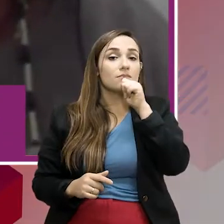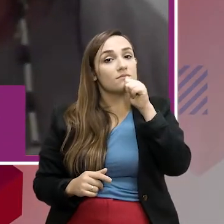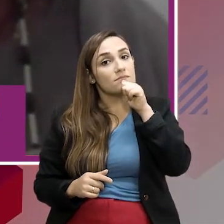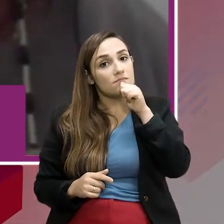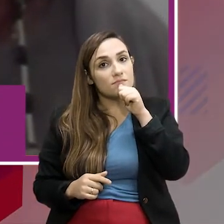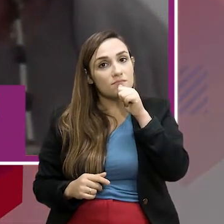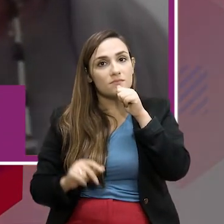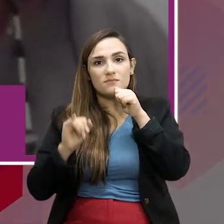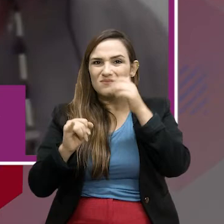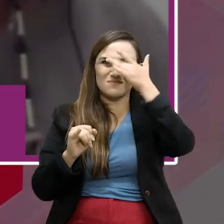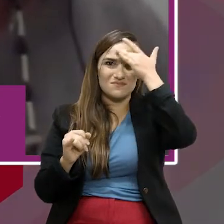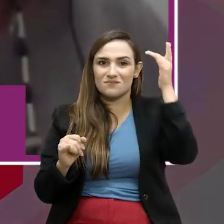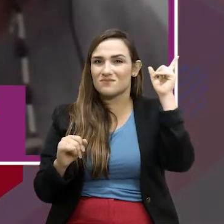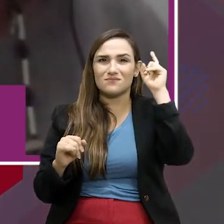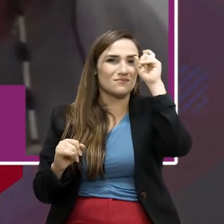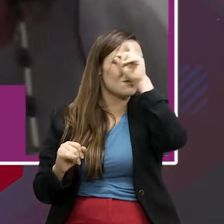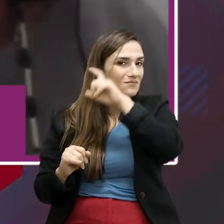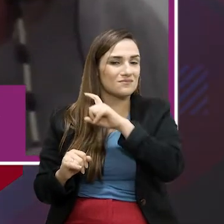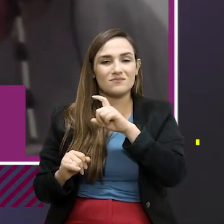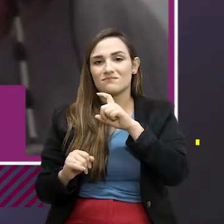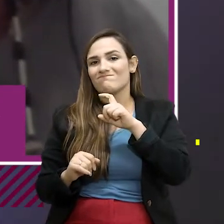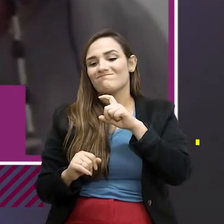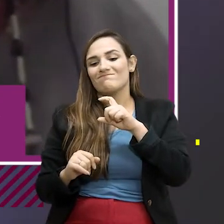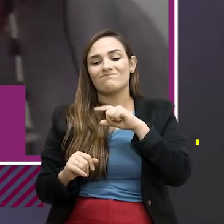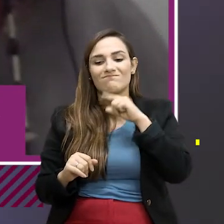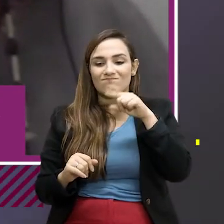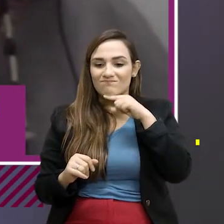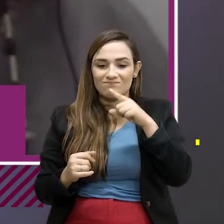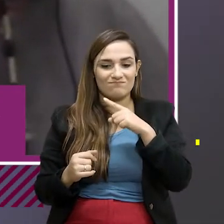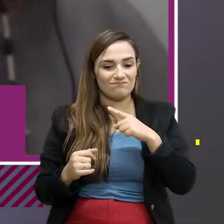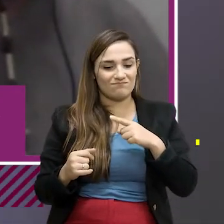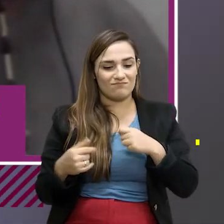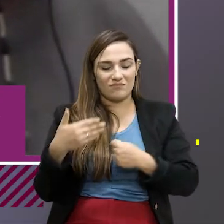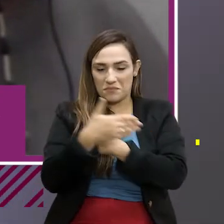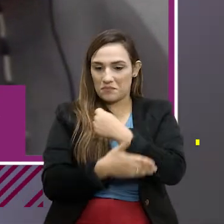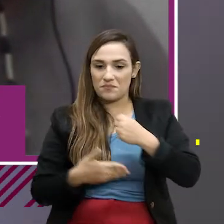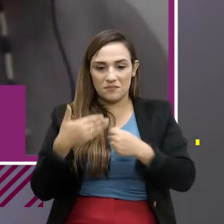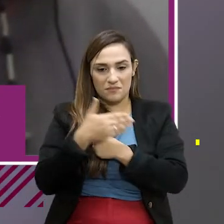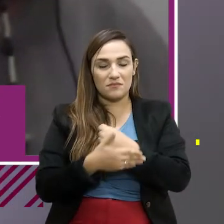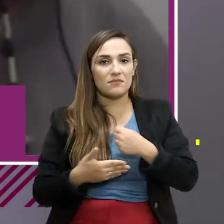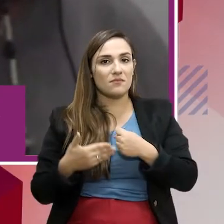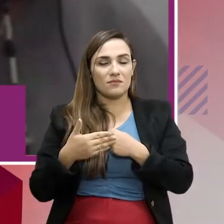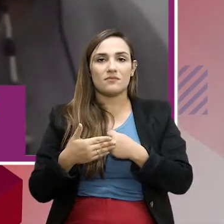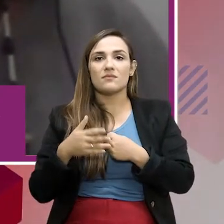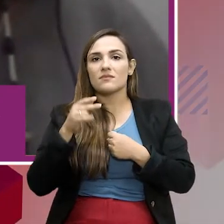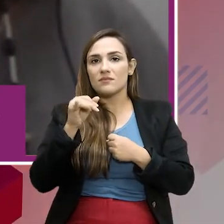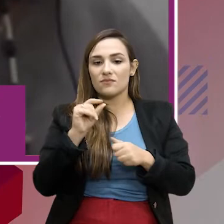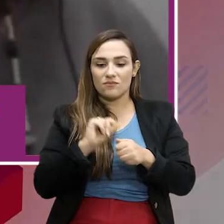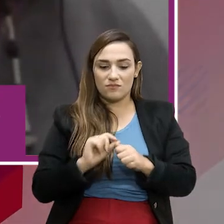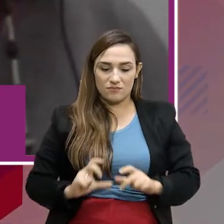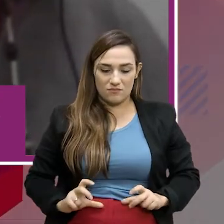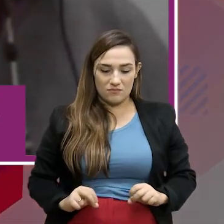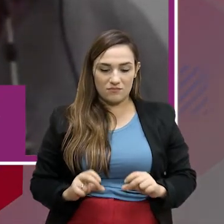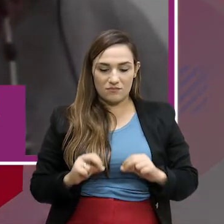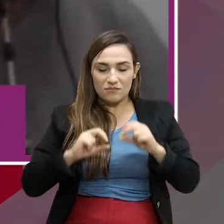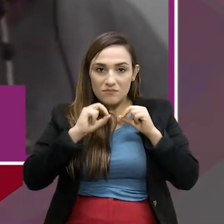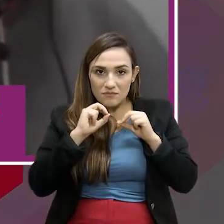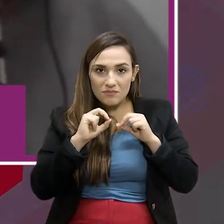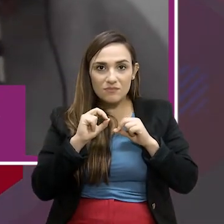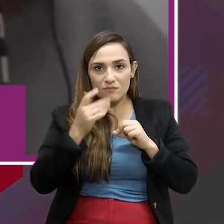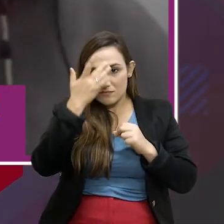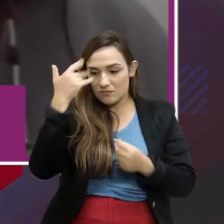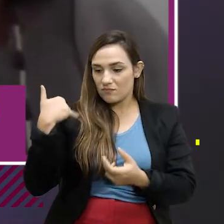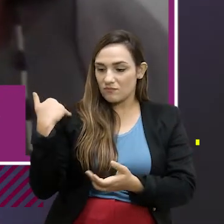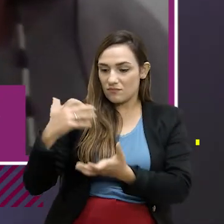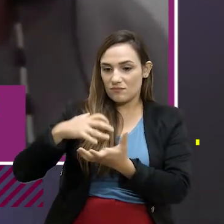ela está sendo pensada para as pessoas com muita dificuldade de fazer anticorpo, que são aquelas pessoas em tratamento de